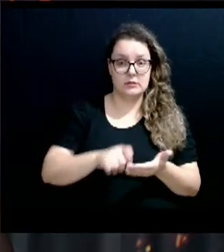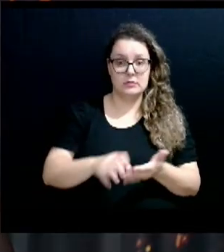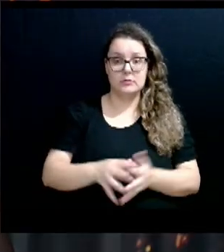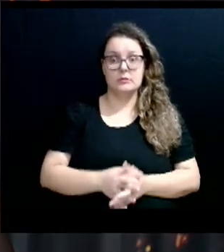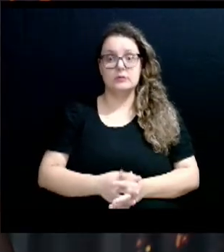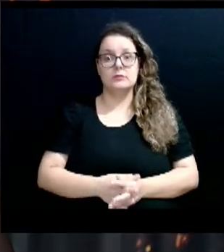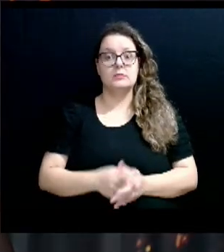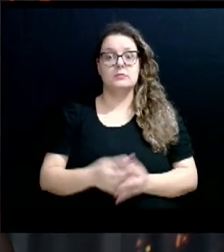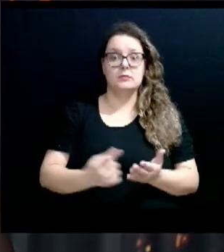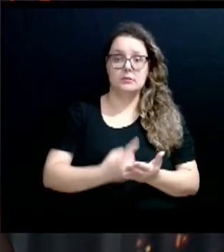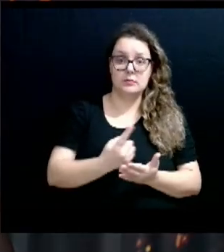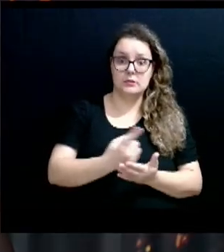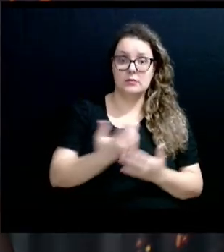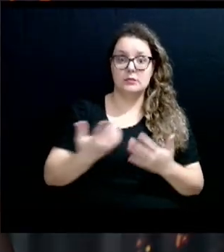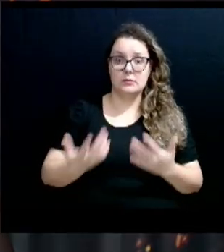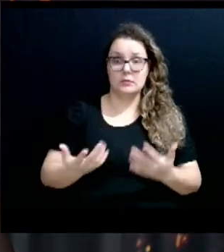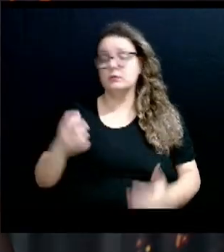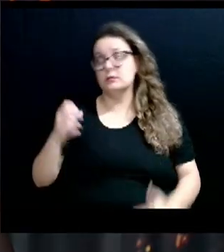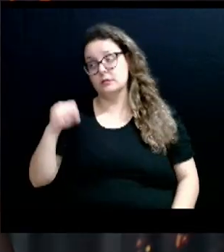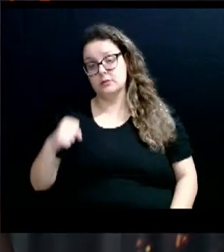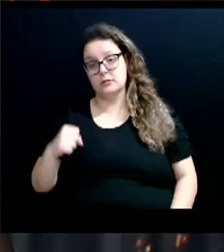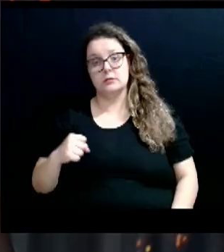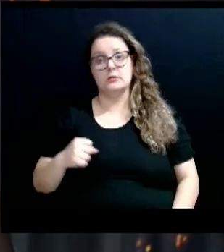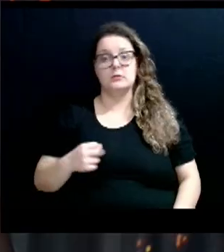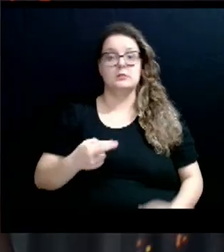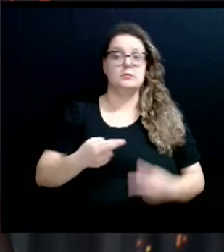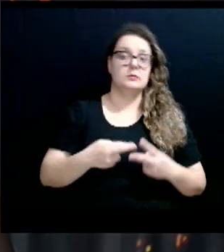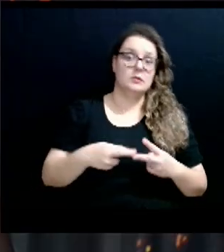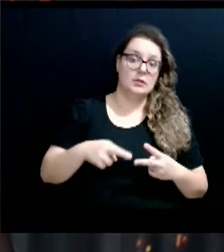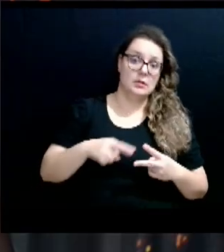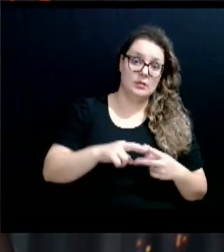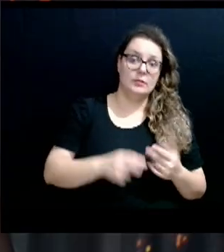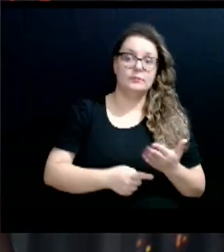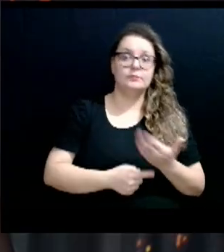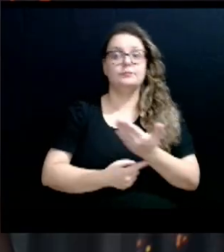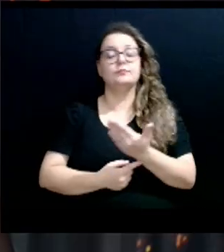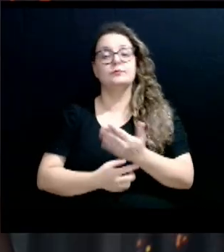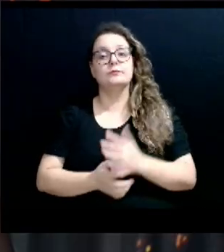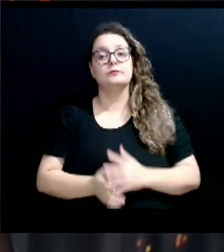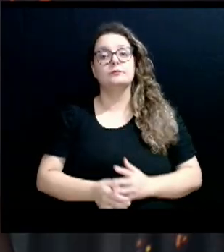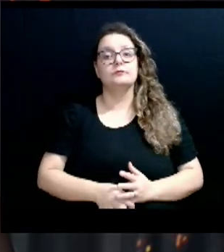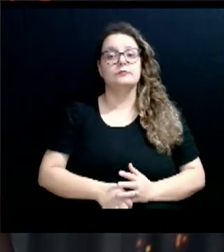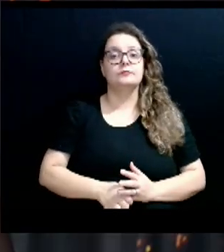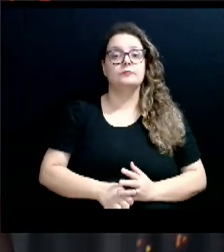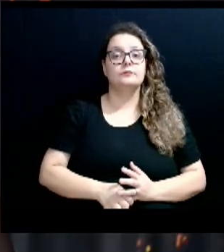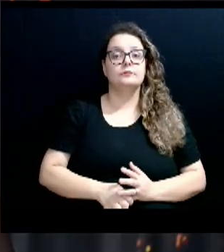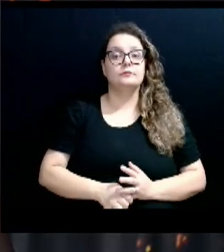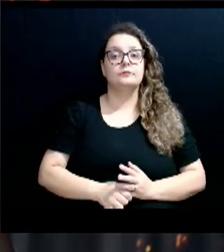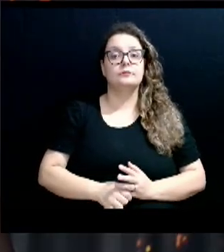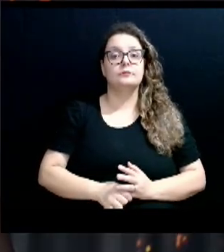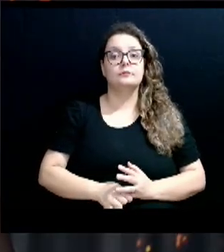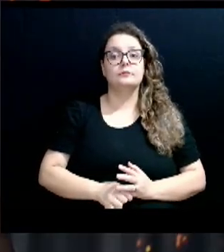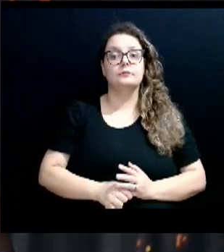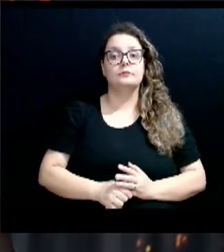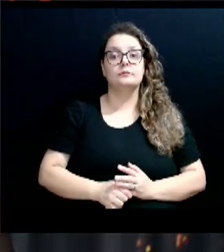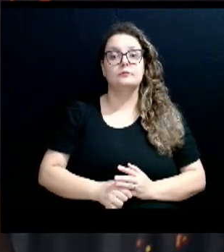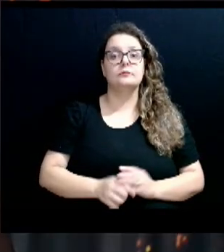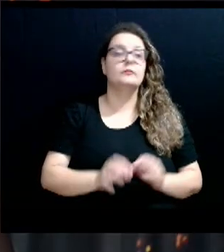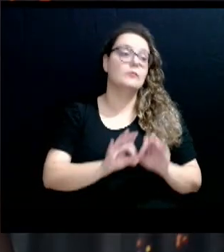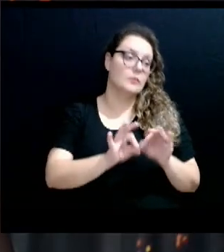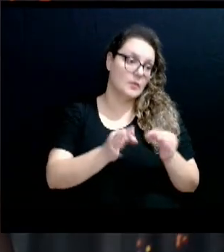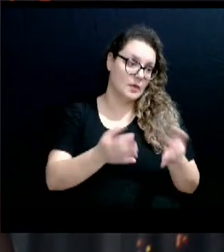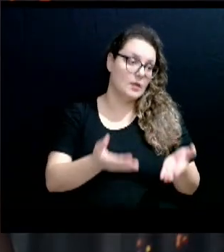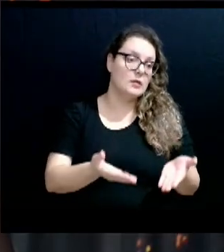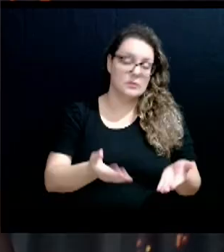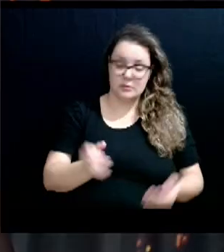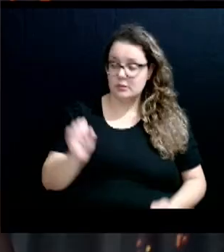caderno, então são recursos tecnológicos, mas de fato eles são muito mais simples, né? A